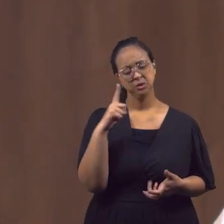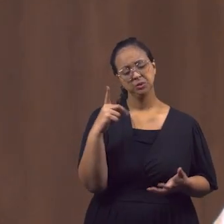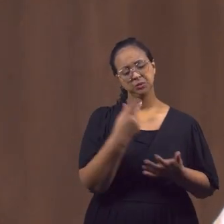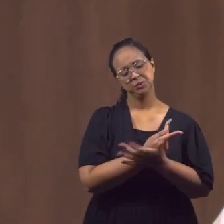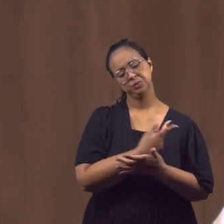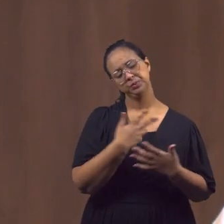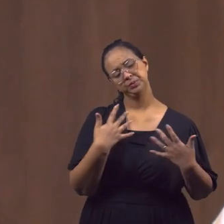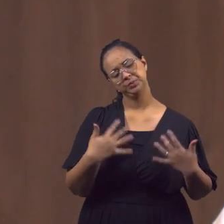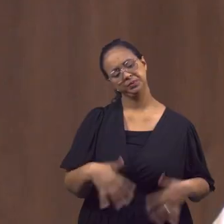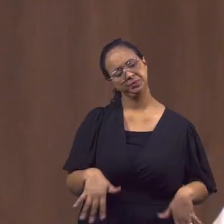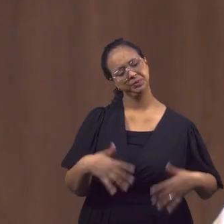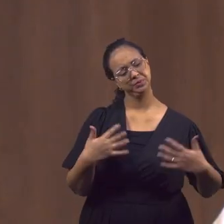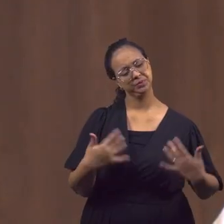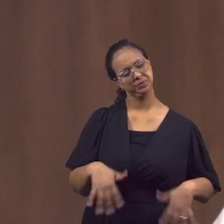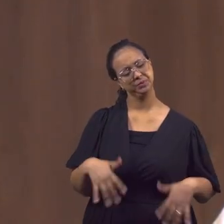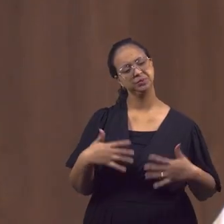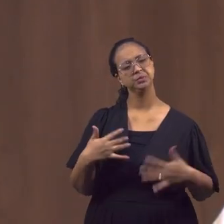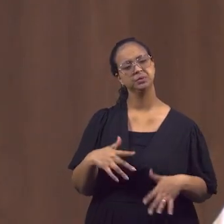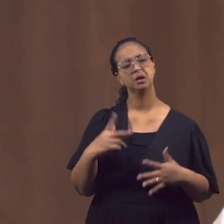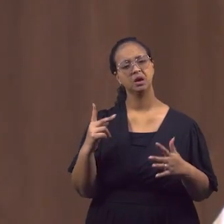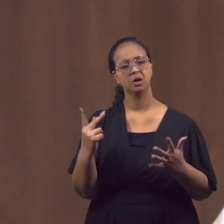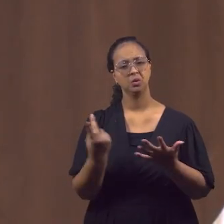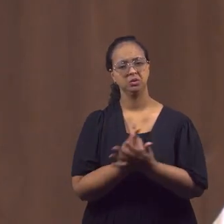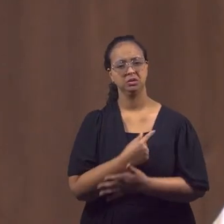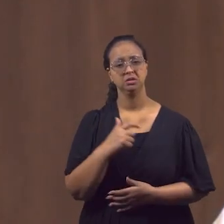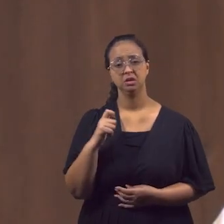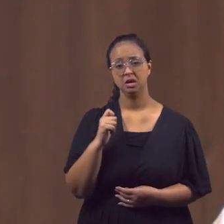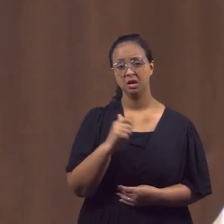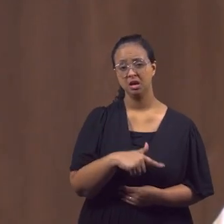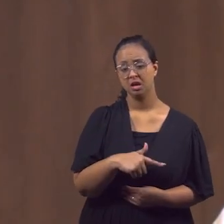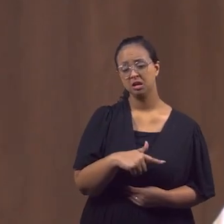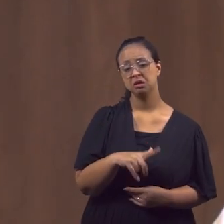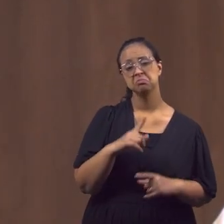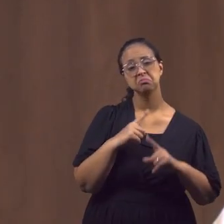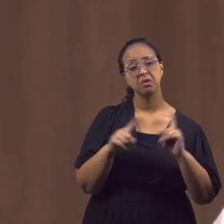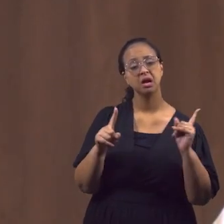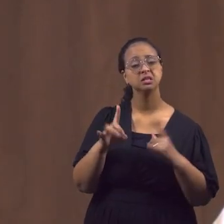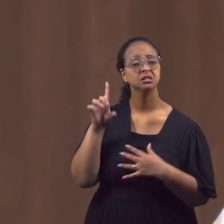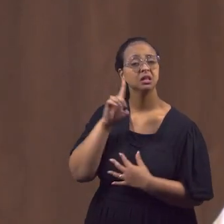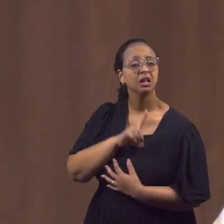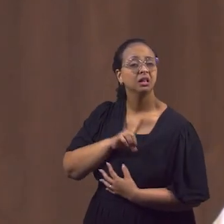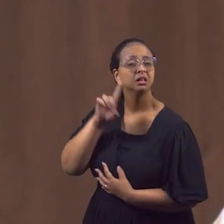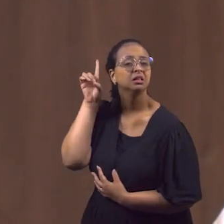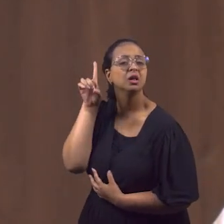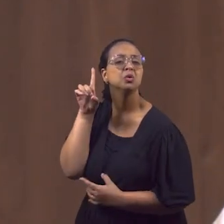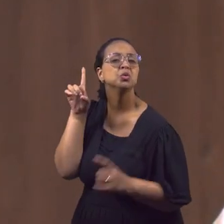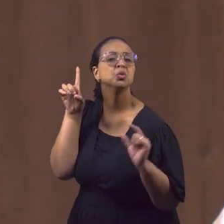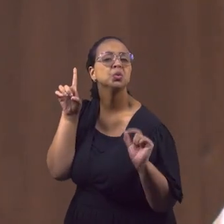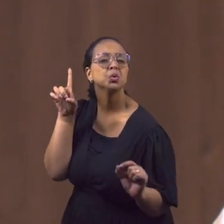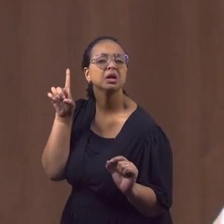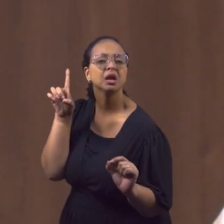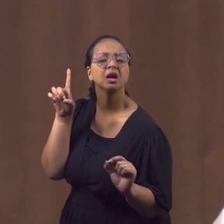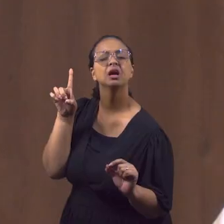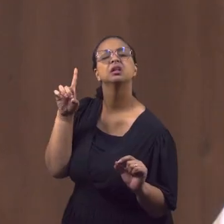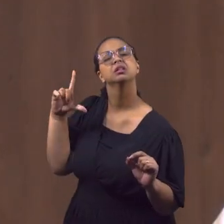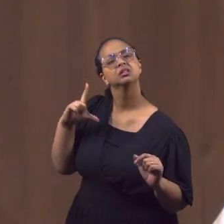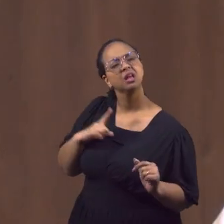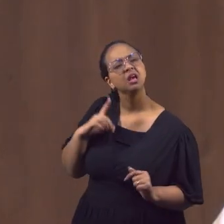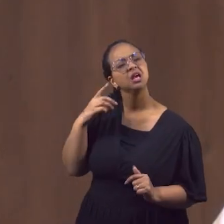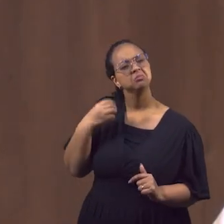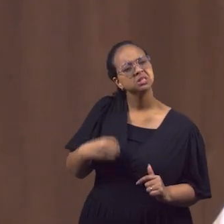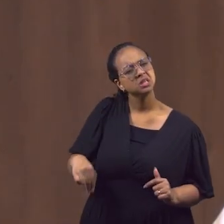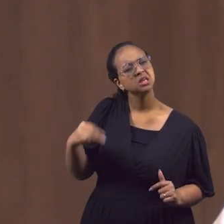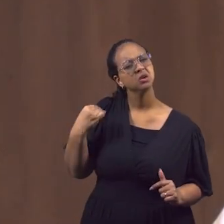Tiago disse, aquela situação que ela fez de forma impensada, mas Deus, ele trabalha com amor,